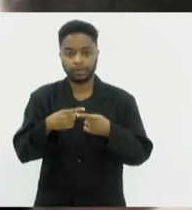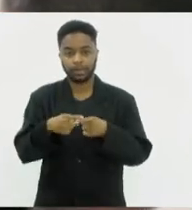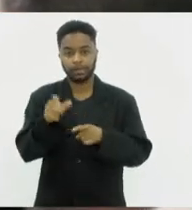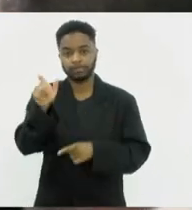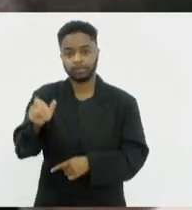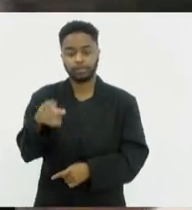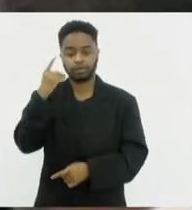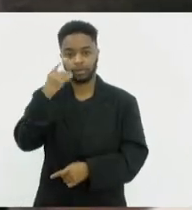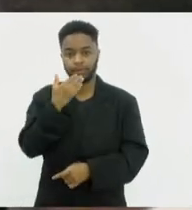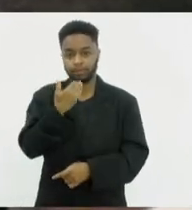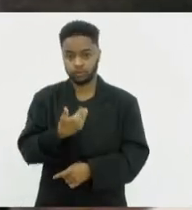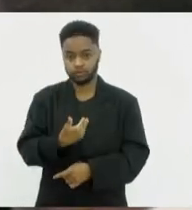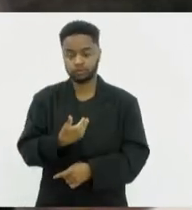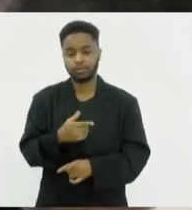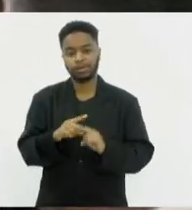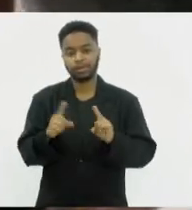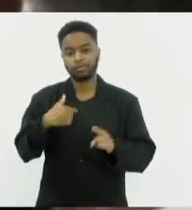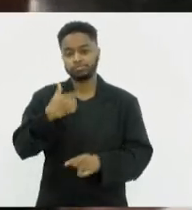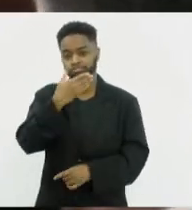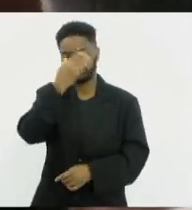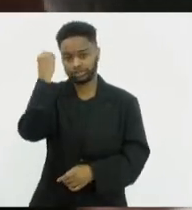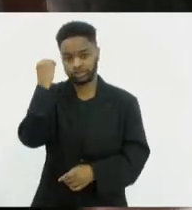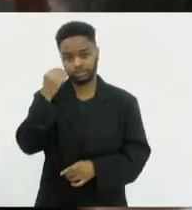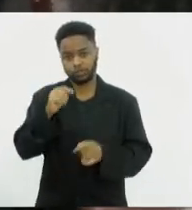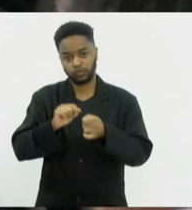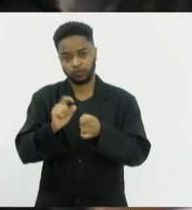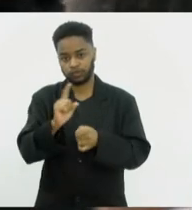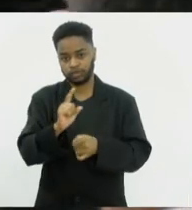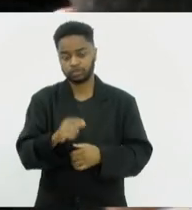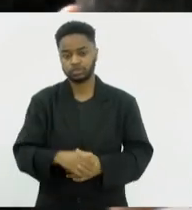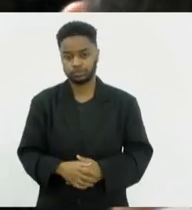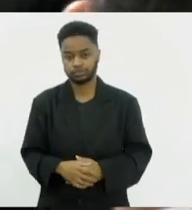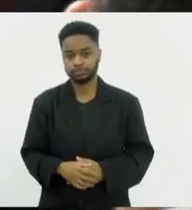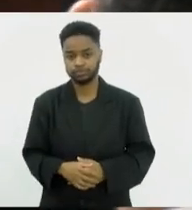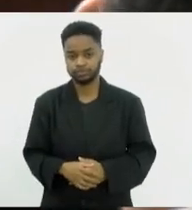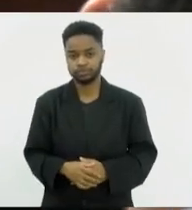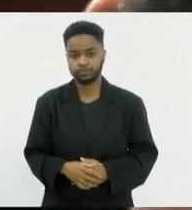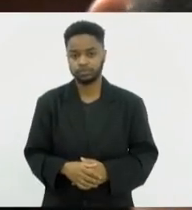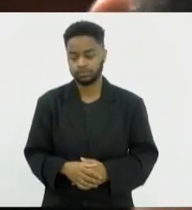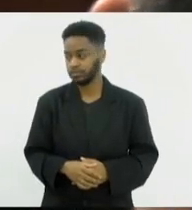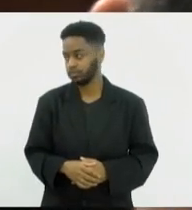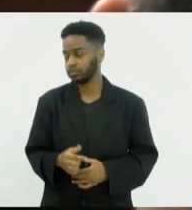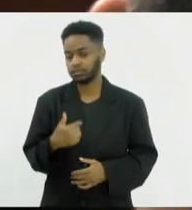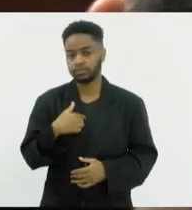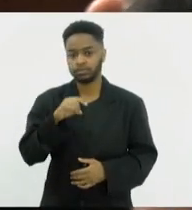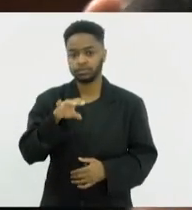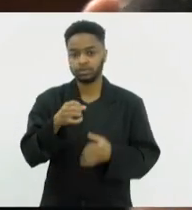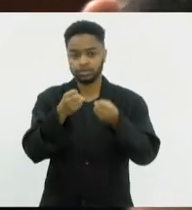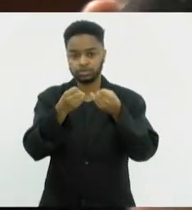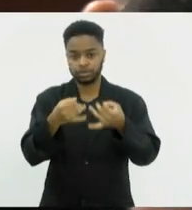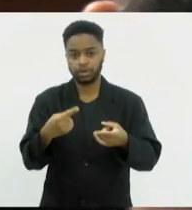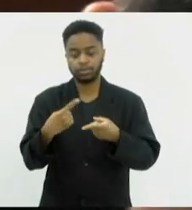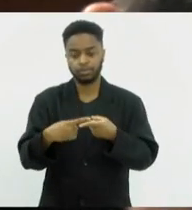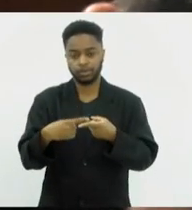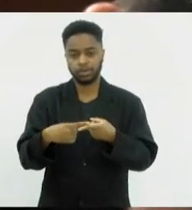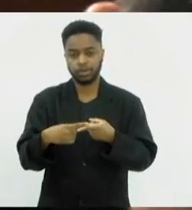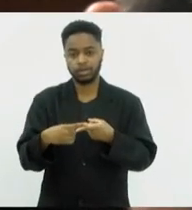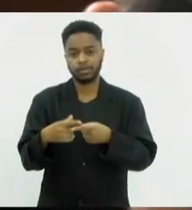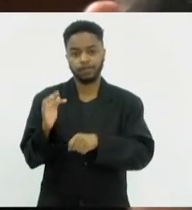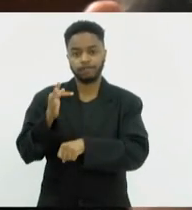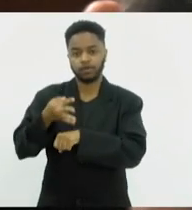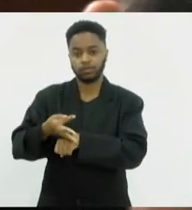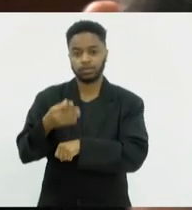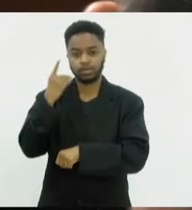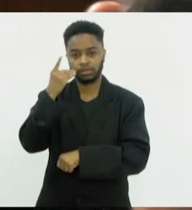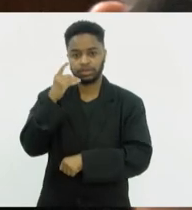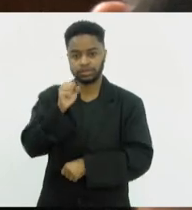deputado doutor Serginho, eu acabei me esquecendo e não fiz. Então, só aqui justificando a falta do nosso